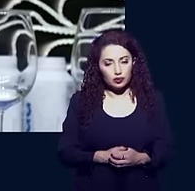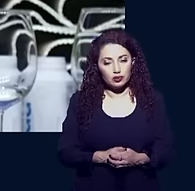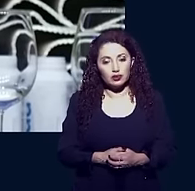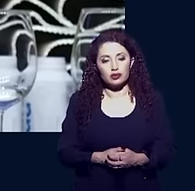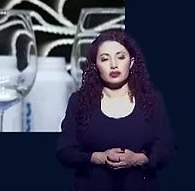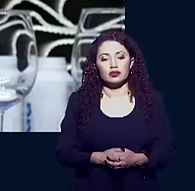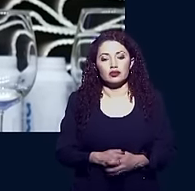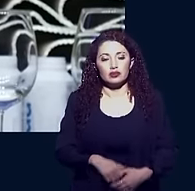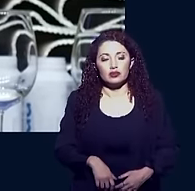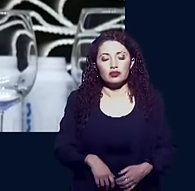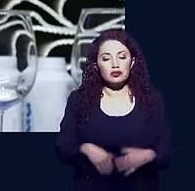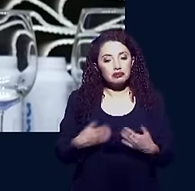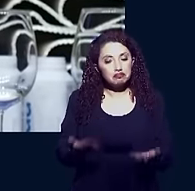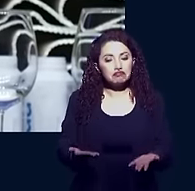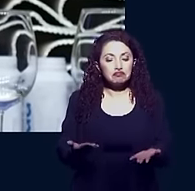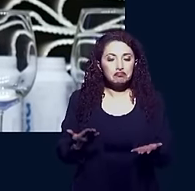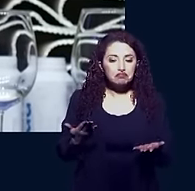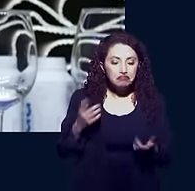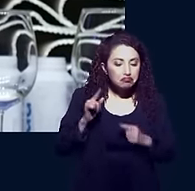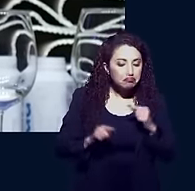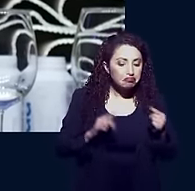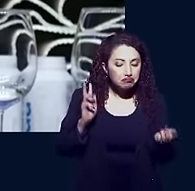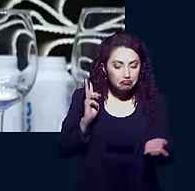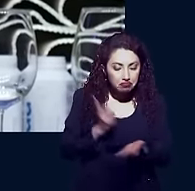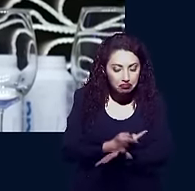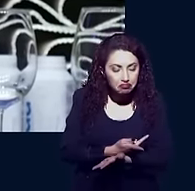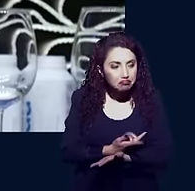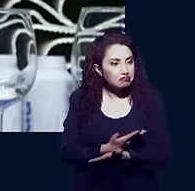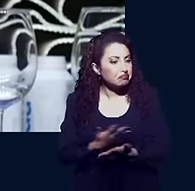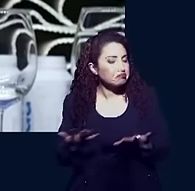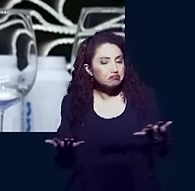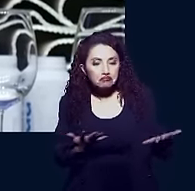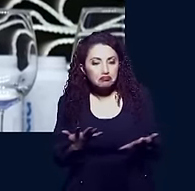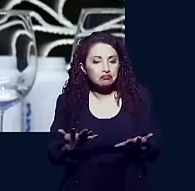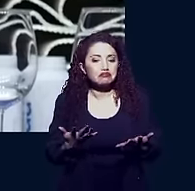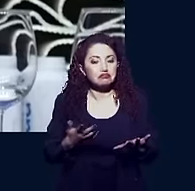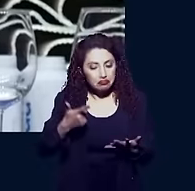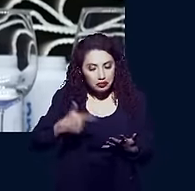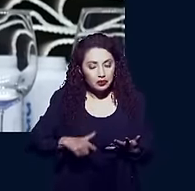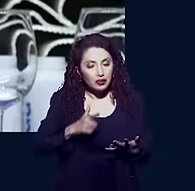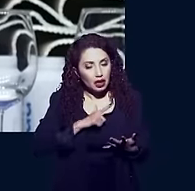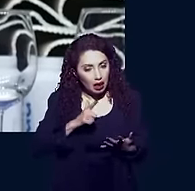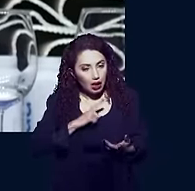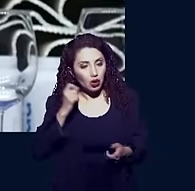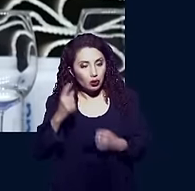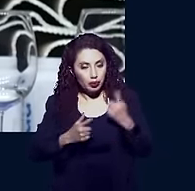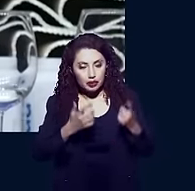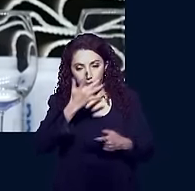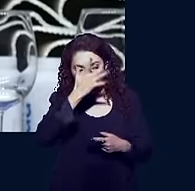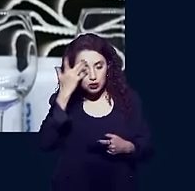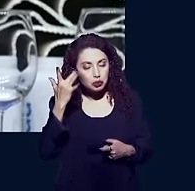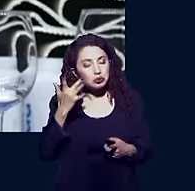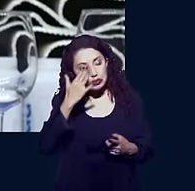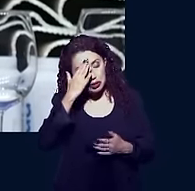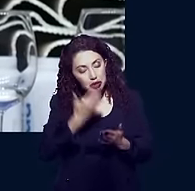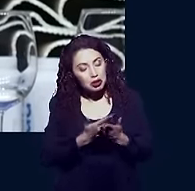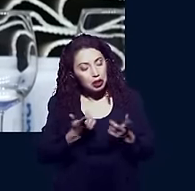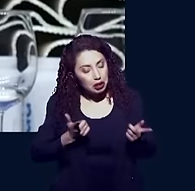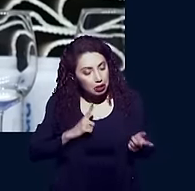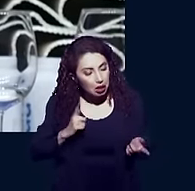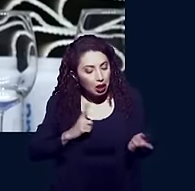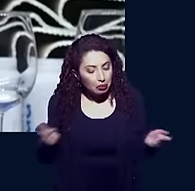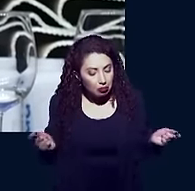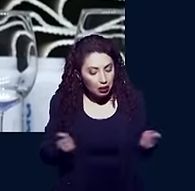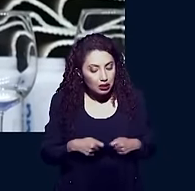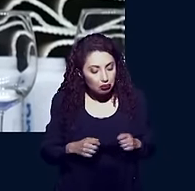conundrum né de o que que tá acontecendo com isso né de novo Tem pessoas que acham que há um crescimento potencial mais elevado Eu Na verdade